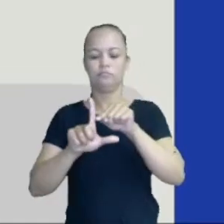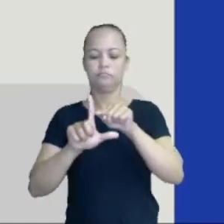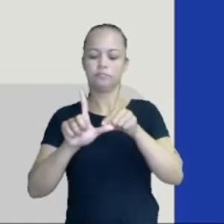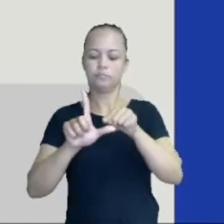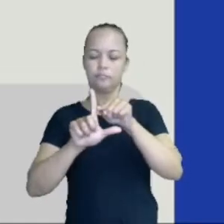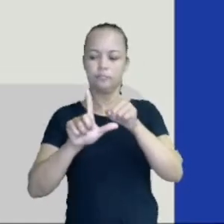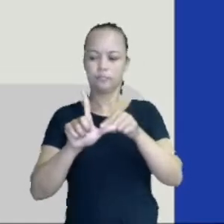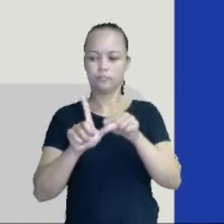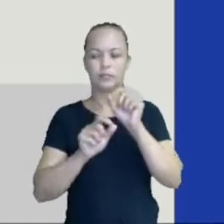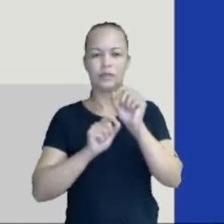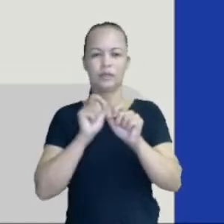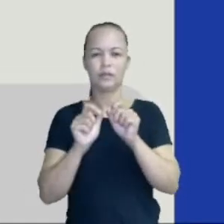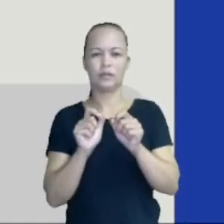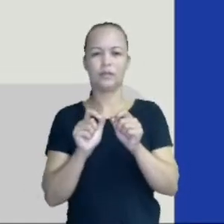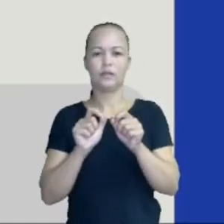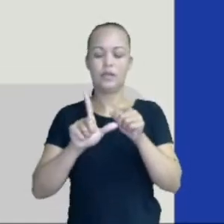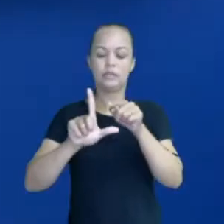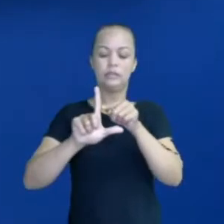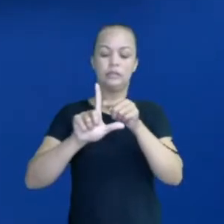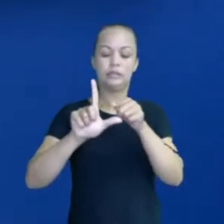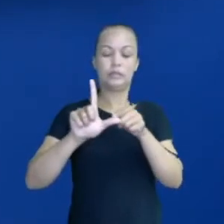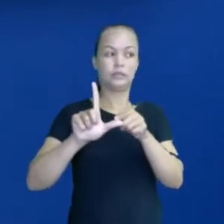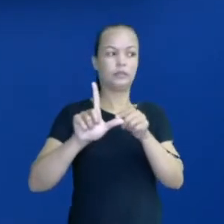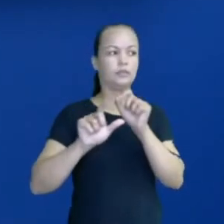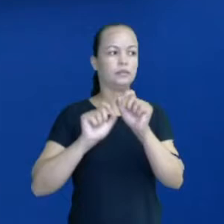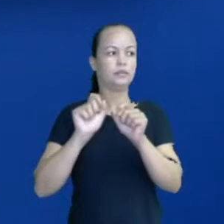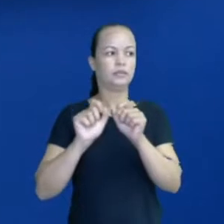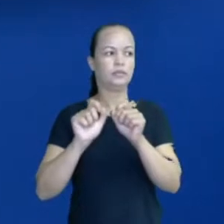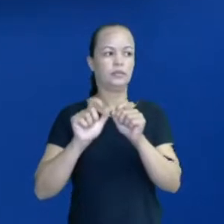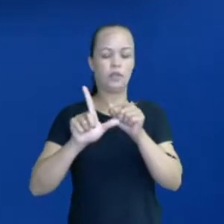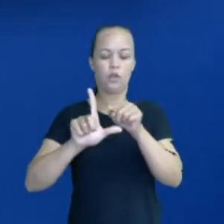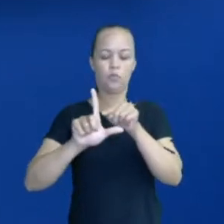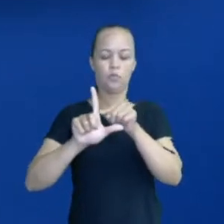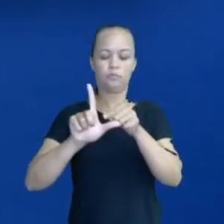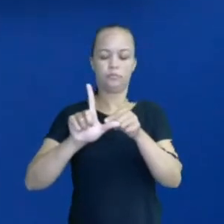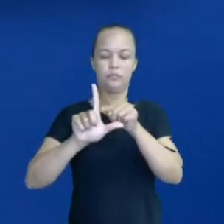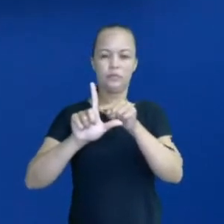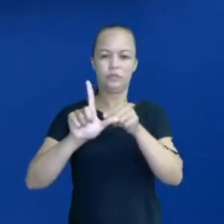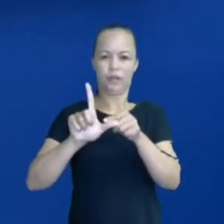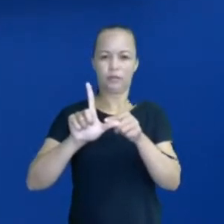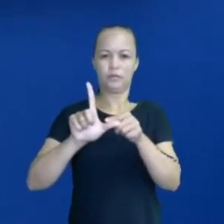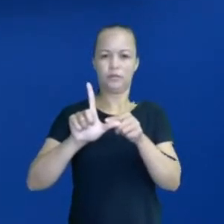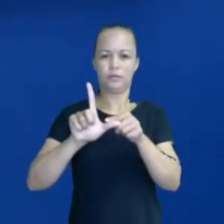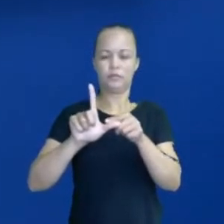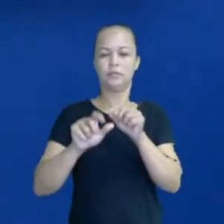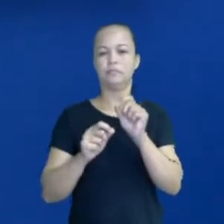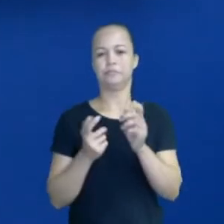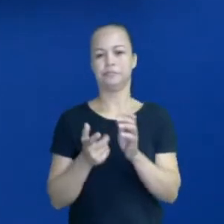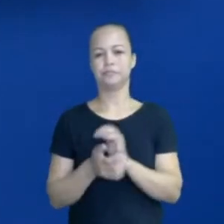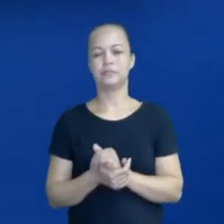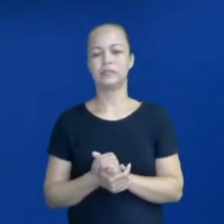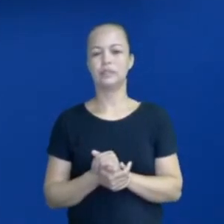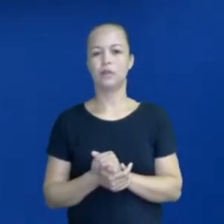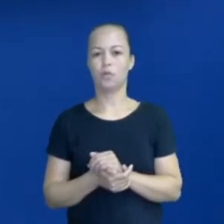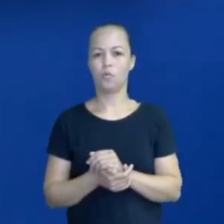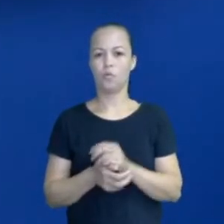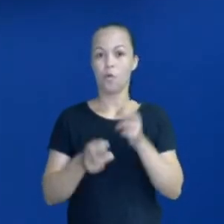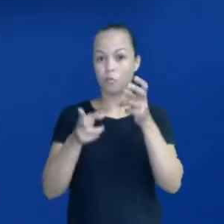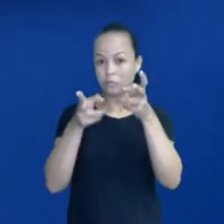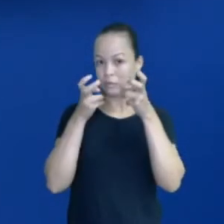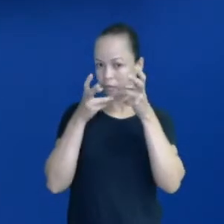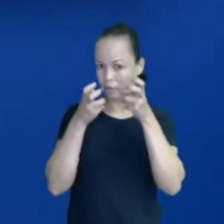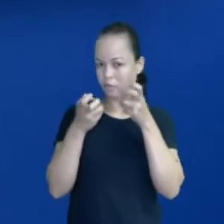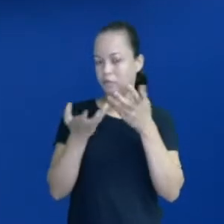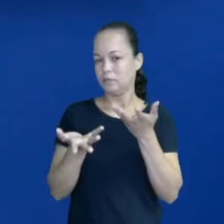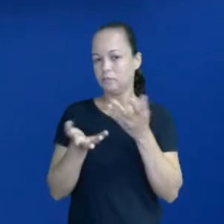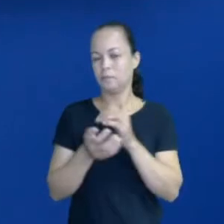dessa intersecção, presta atenção em mim. Esse ponto A aqui é o meu vértice, tá? Então, se liga nisso. Se liga